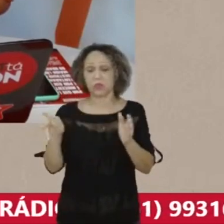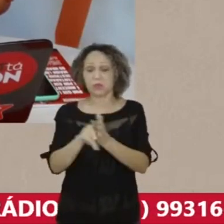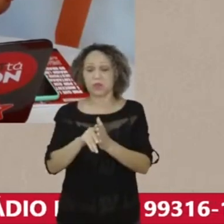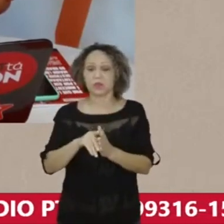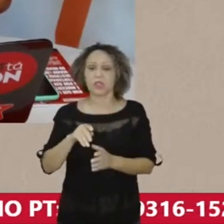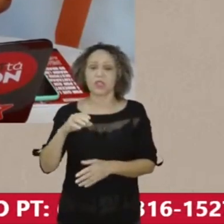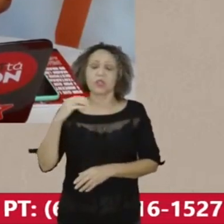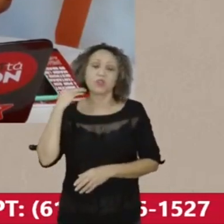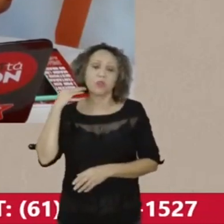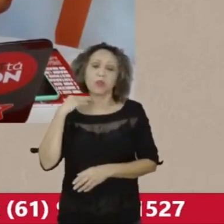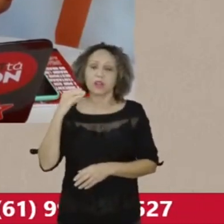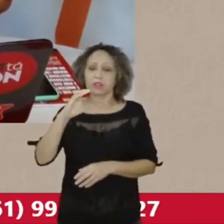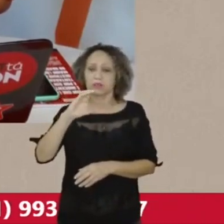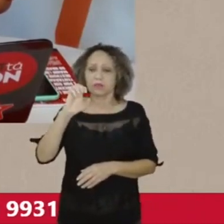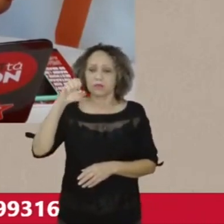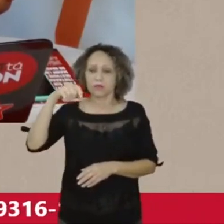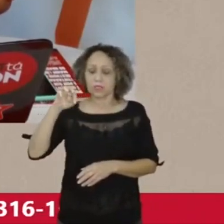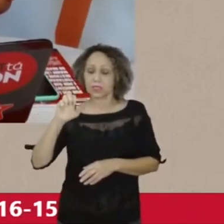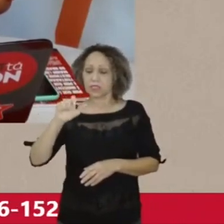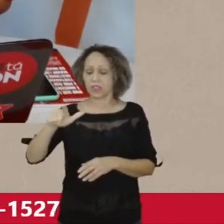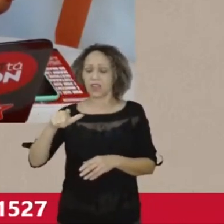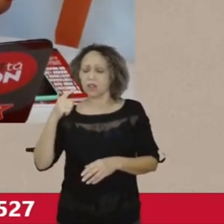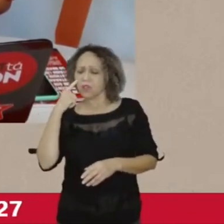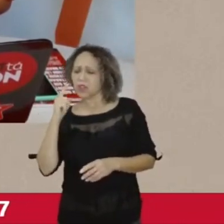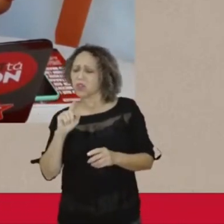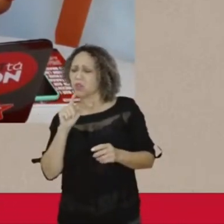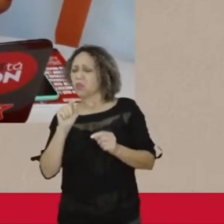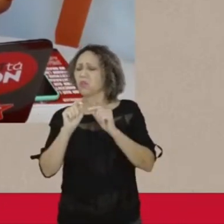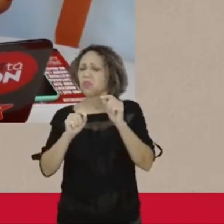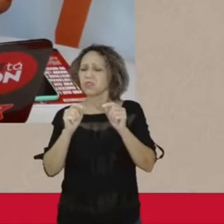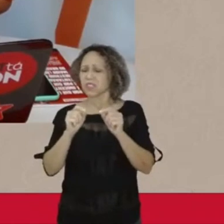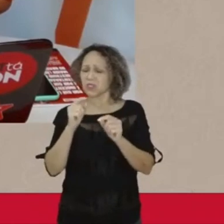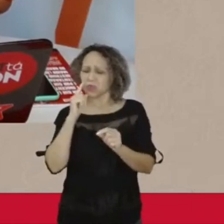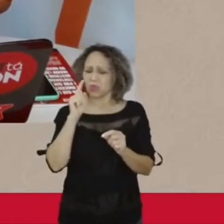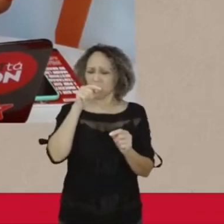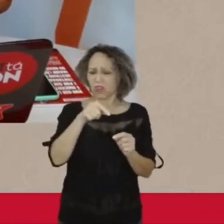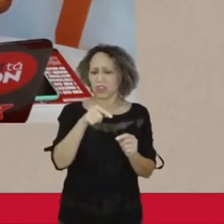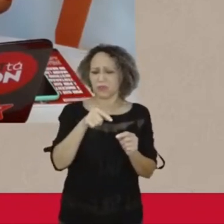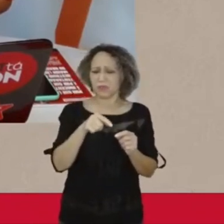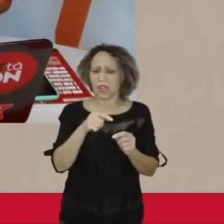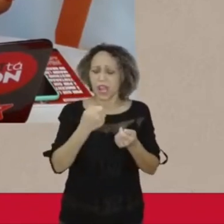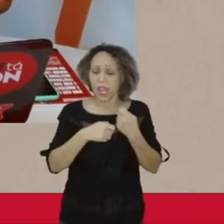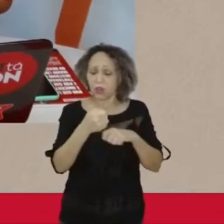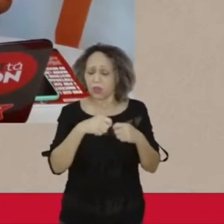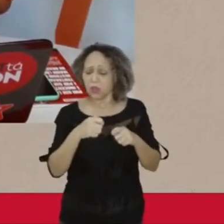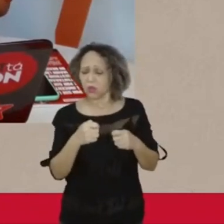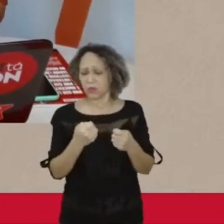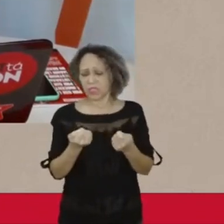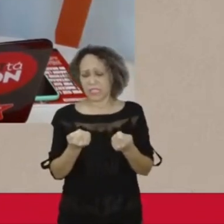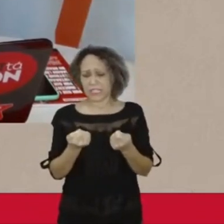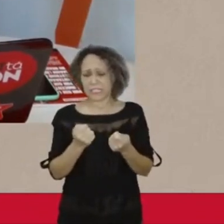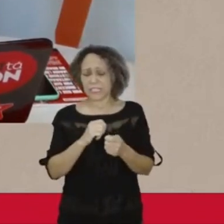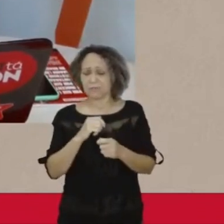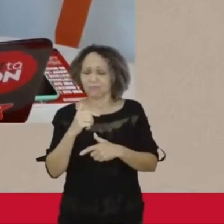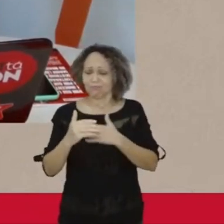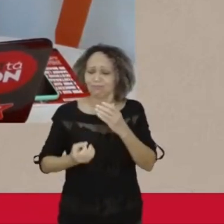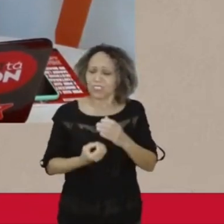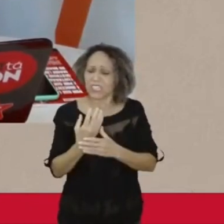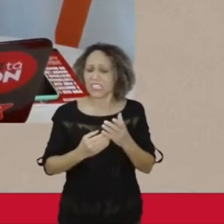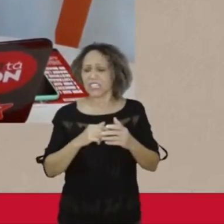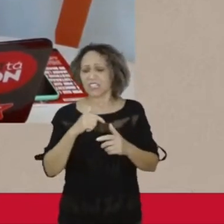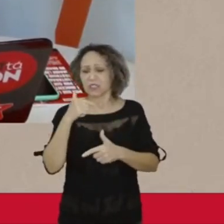e não olha para a necessidade da economia estar aquecida, gerar emprego e renda. Com isso, toda vez que o governo erra, não é, quando a